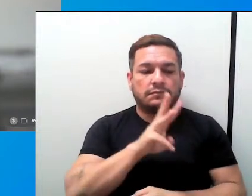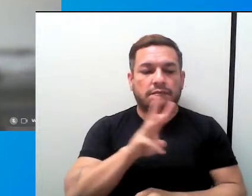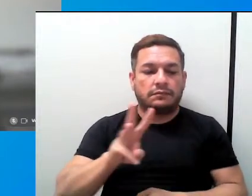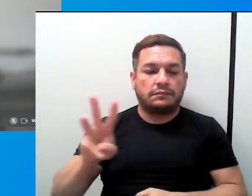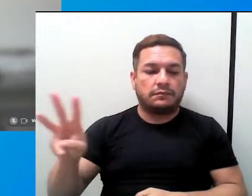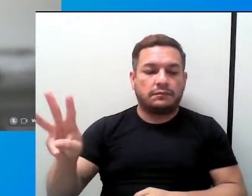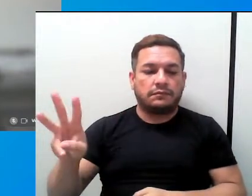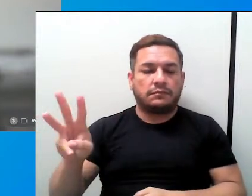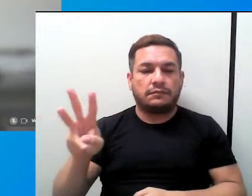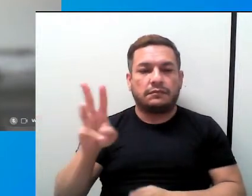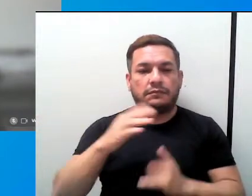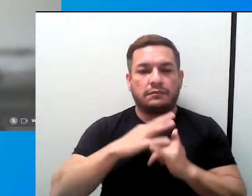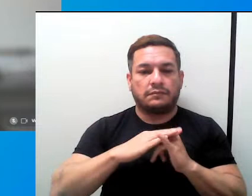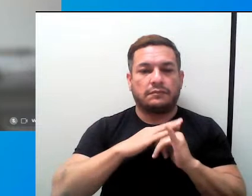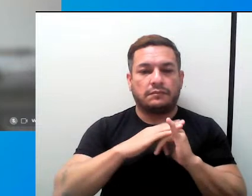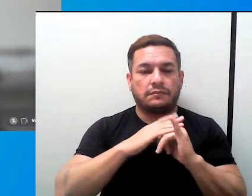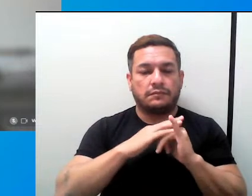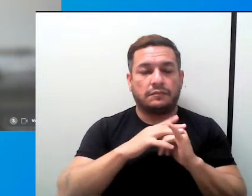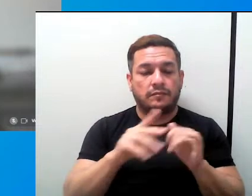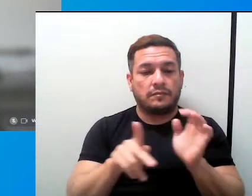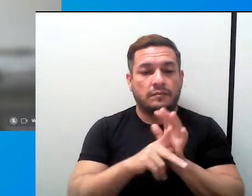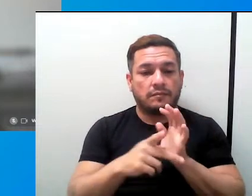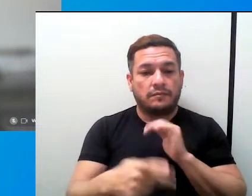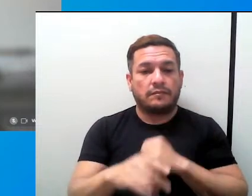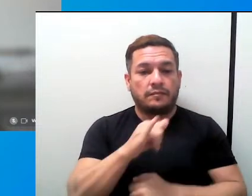YouTube, do canal oficial do IFAC.